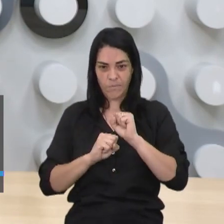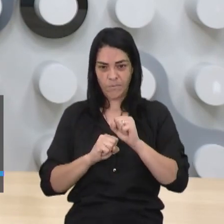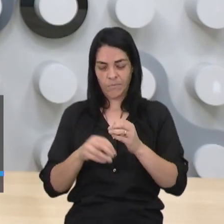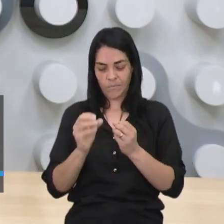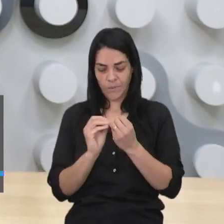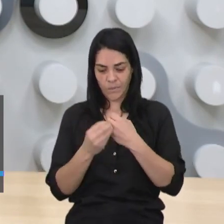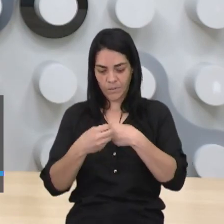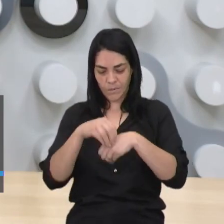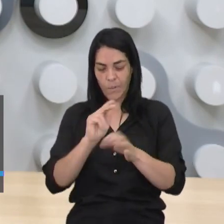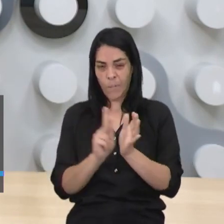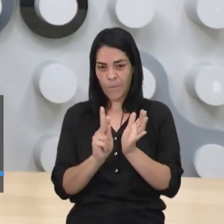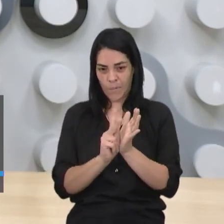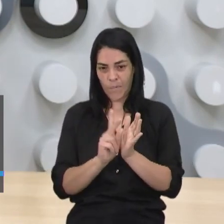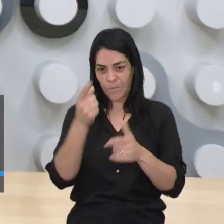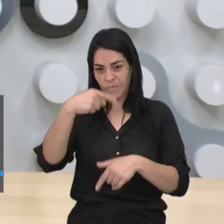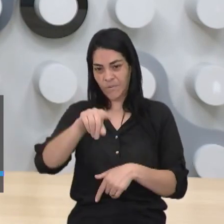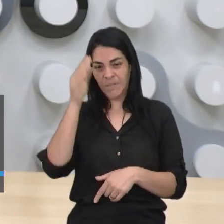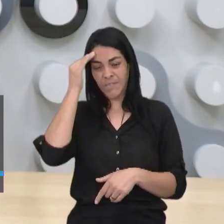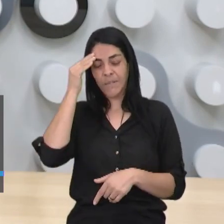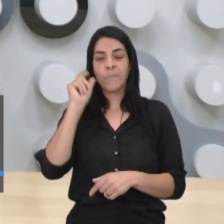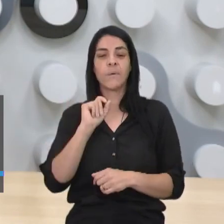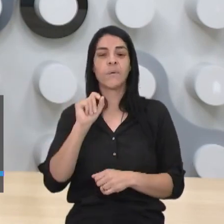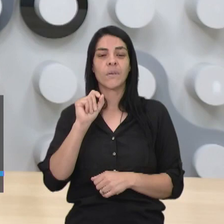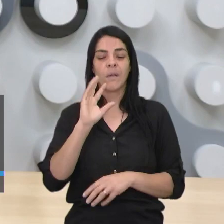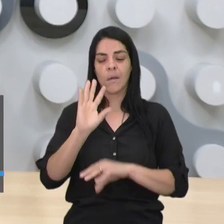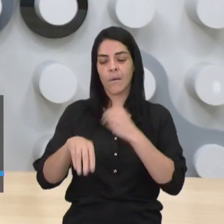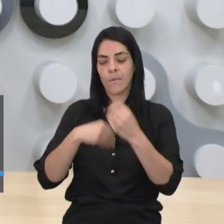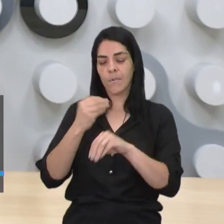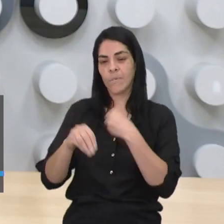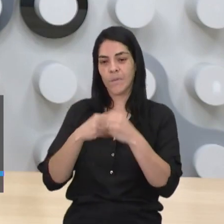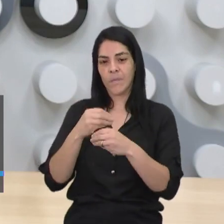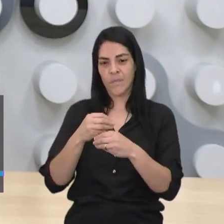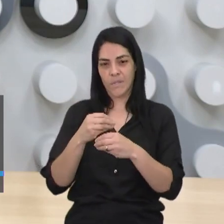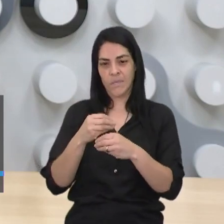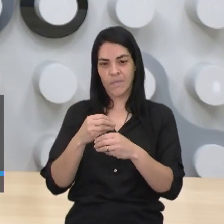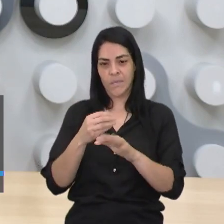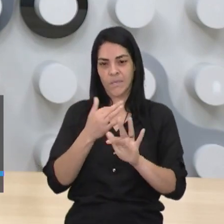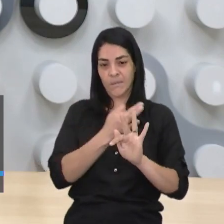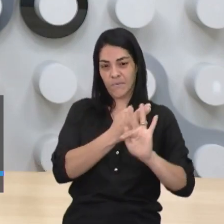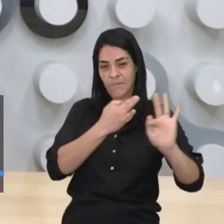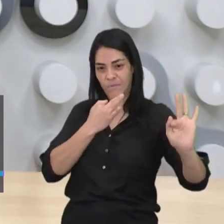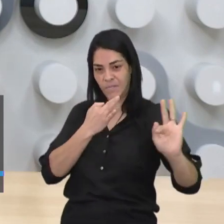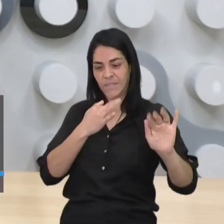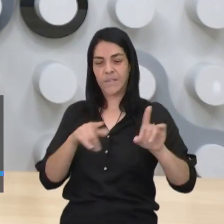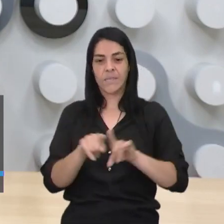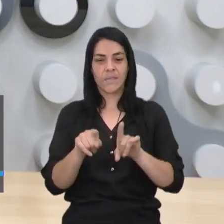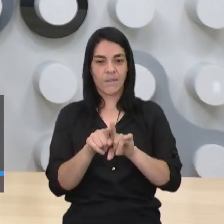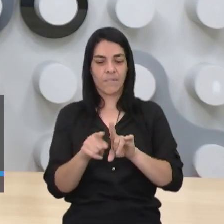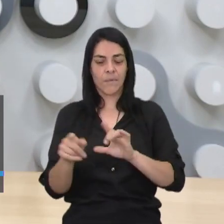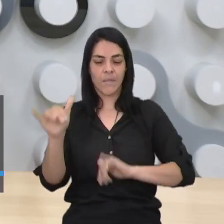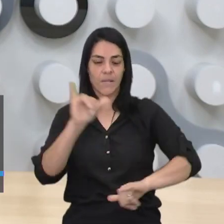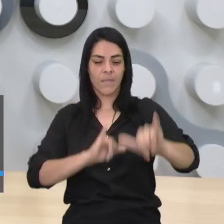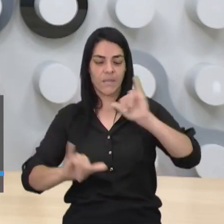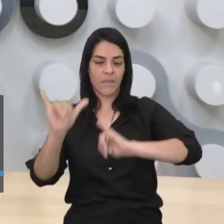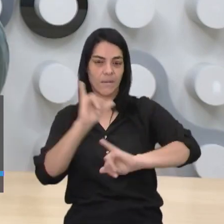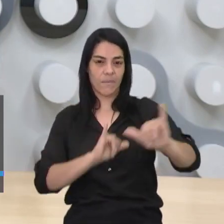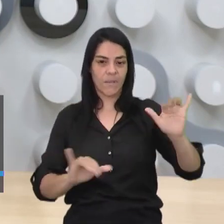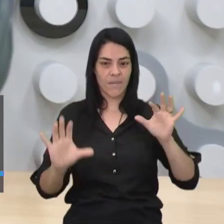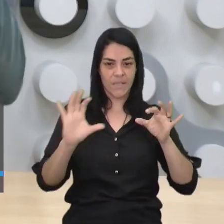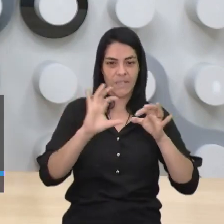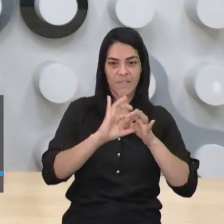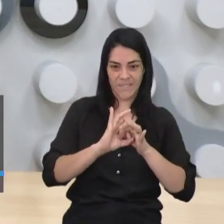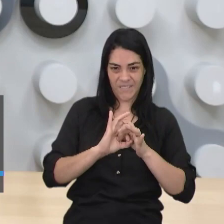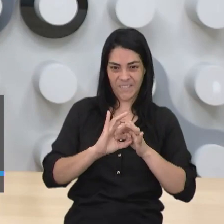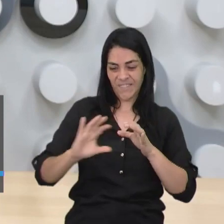Tá certo? Então, vocês estão vendo que é uma mistura da física, que interfere na química, que interfere